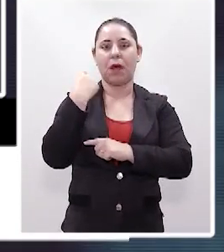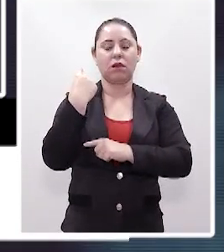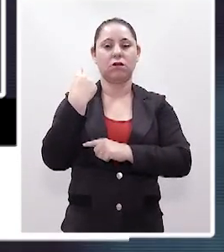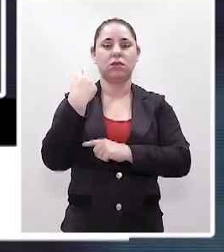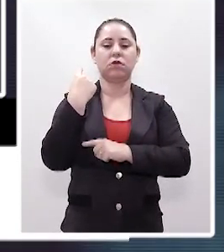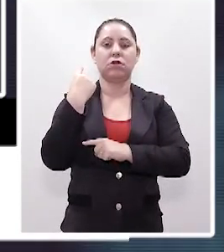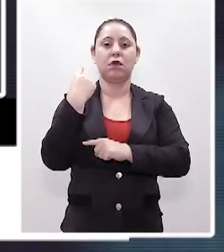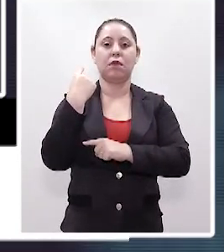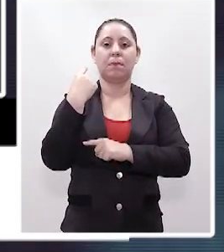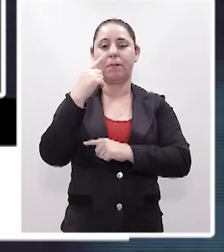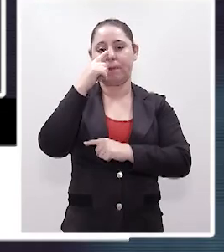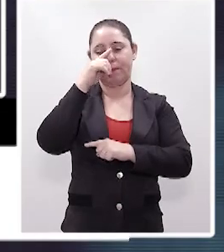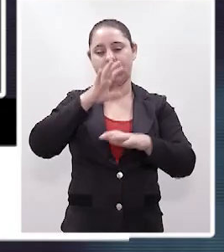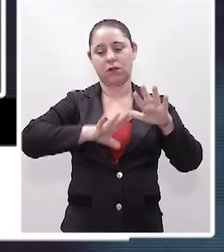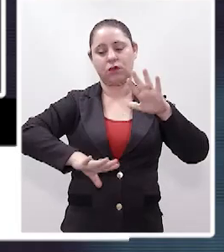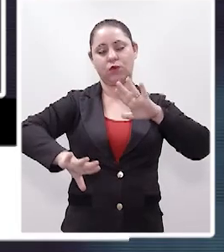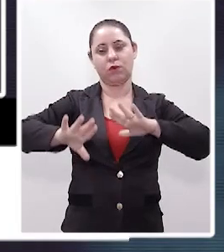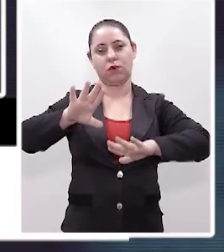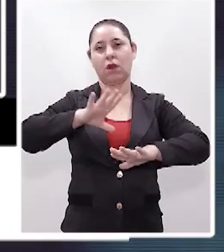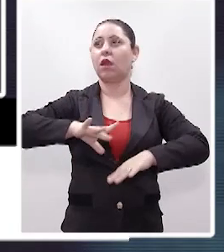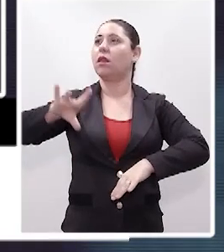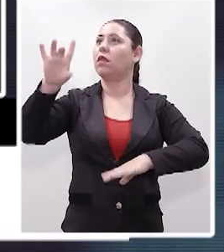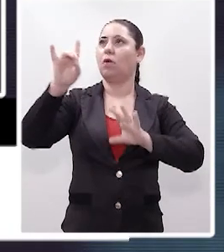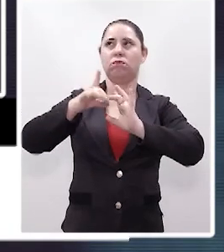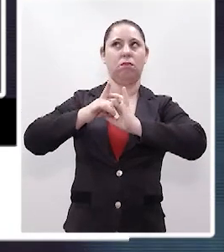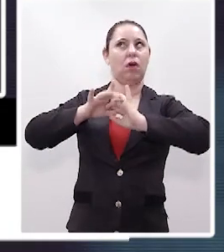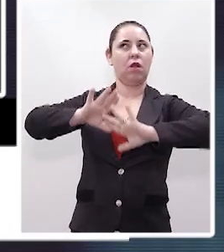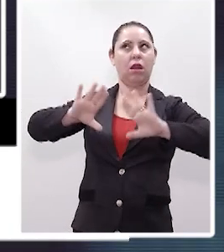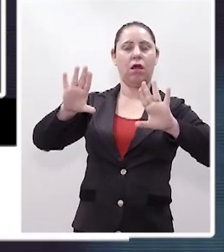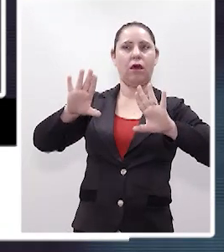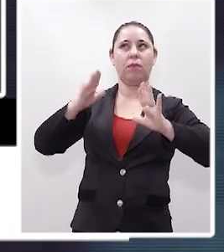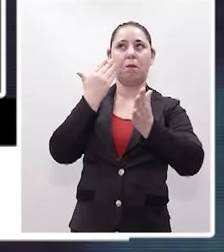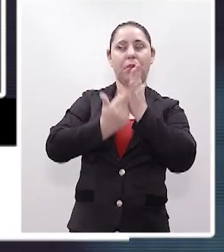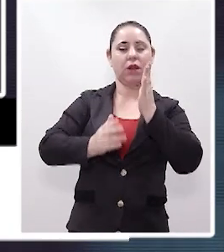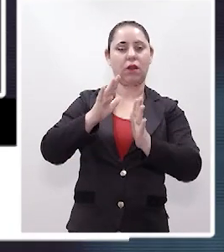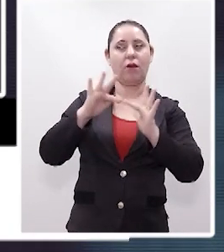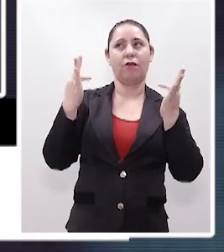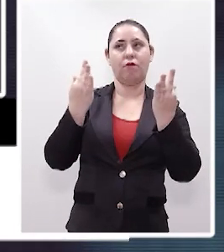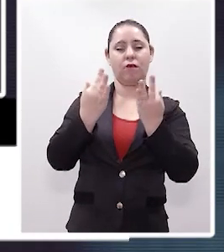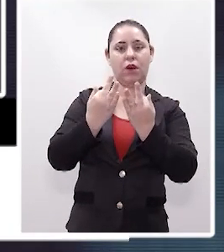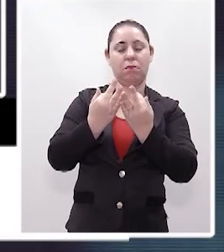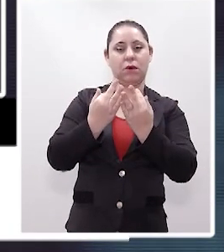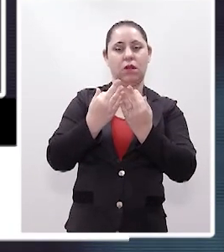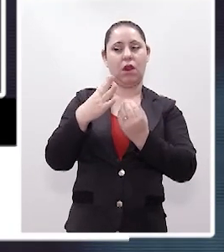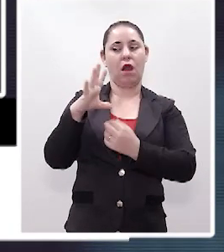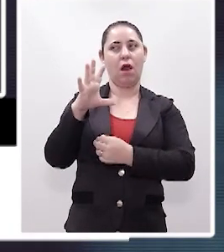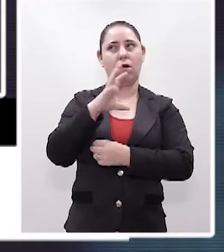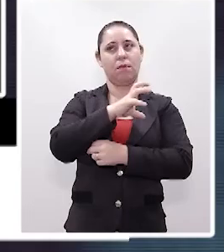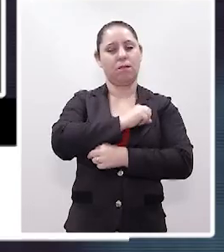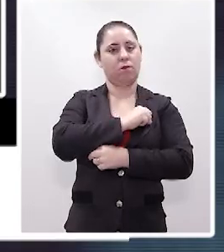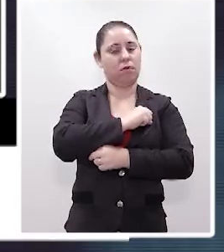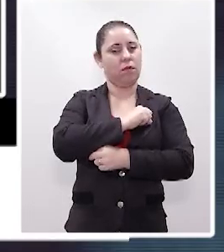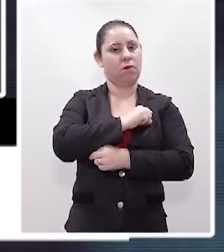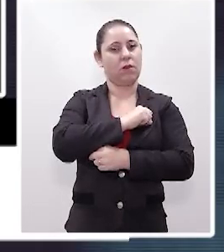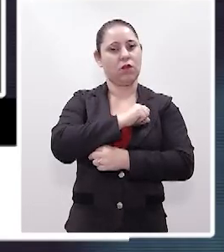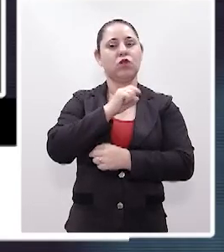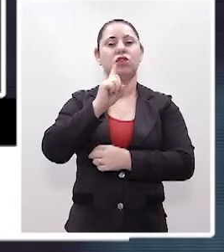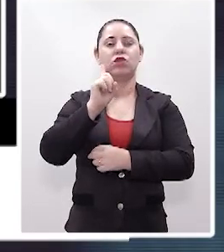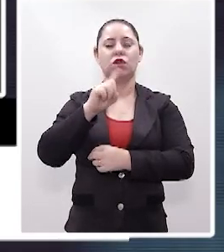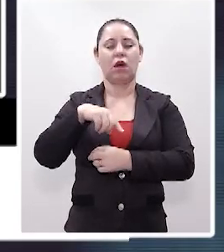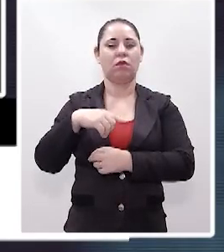mata. E, assim, Deus me livre a gente perder um ente querido, e a gente